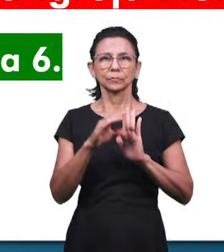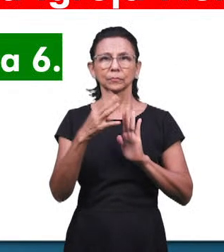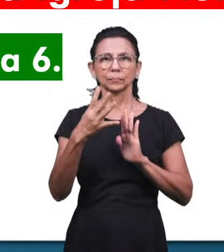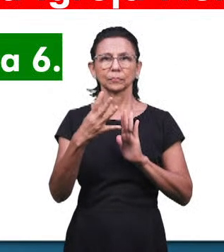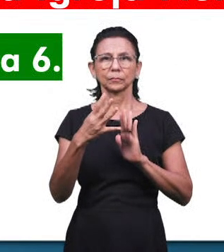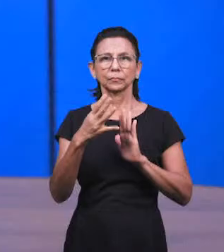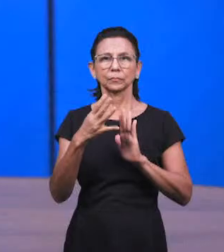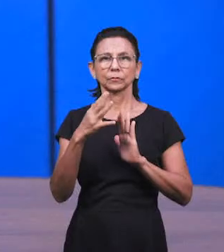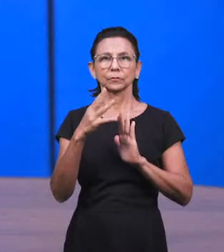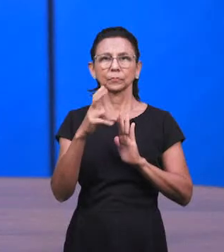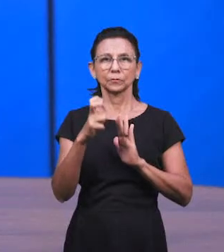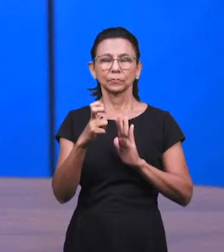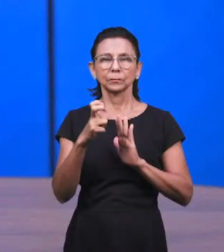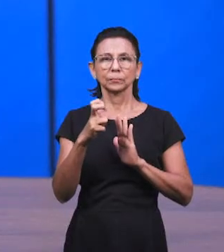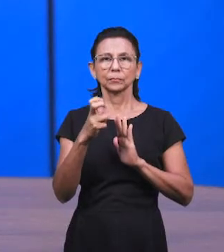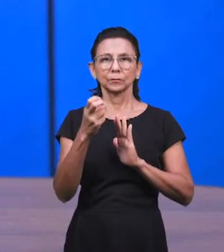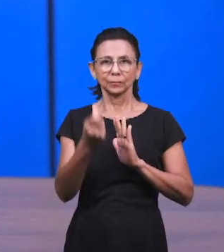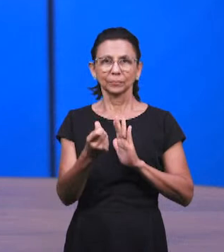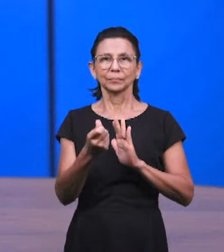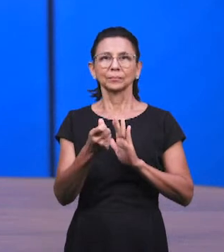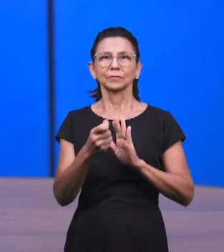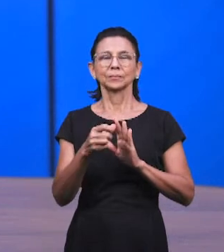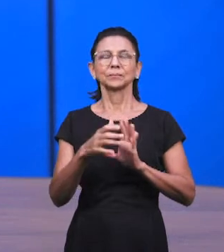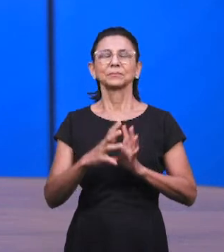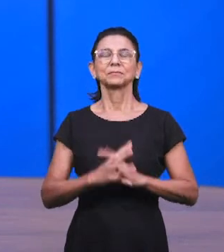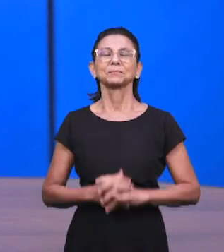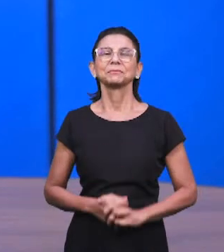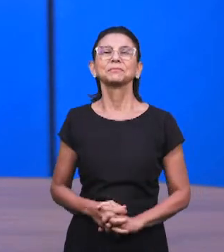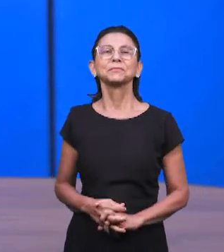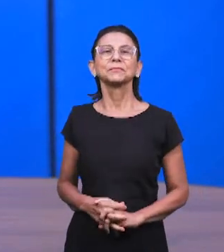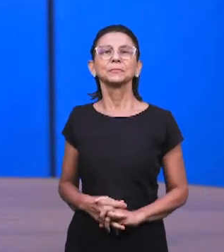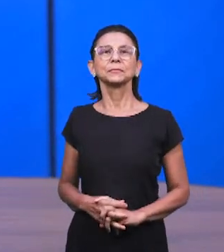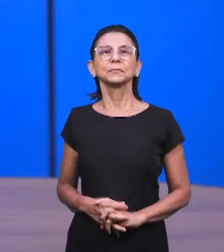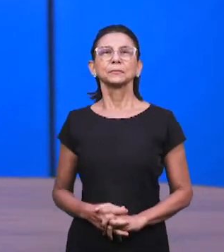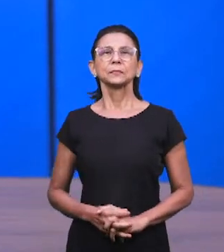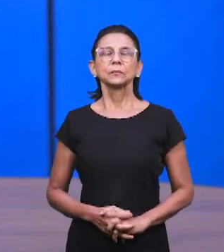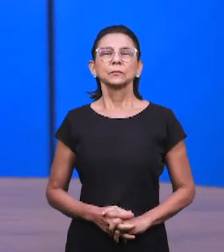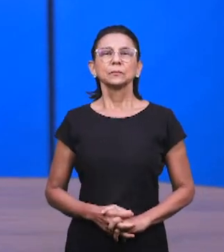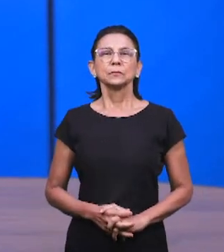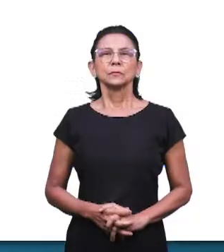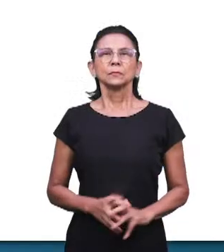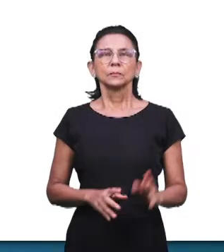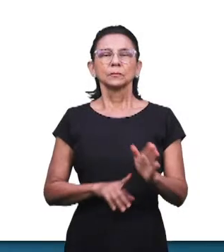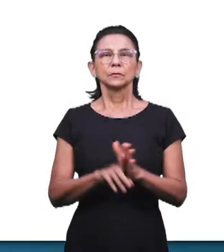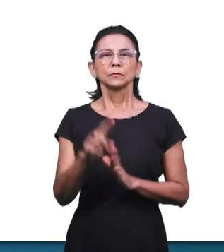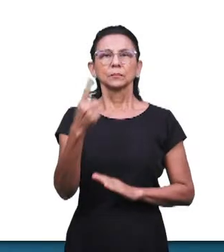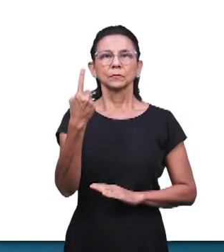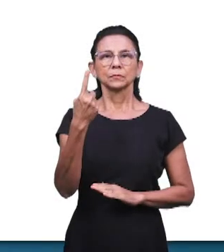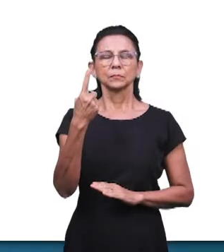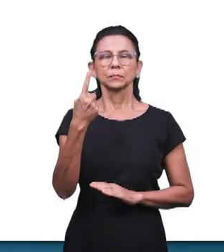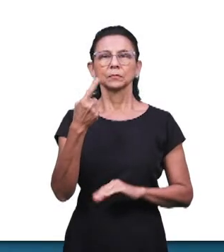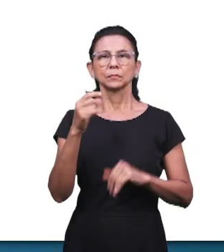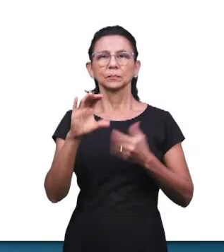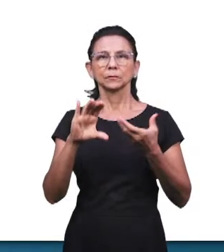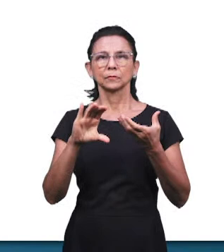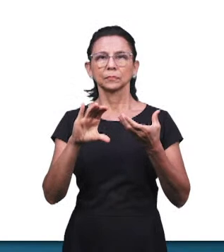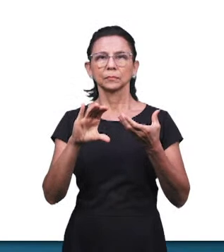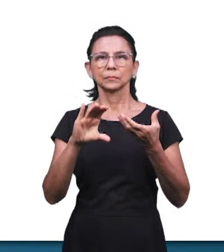e 6 do livro de Cantares. Vamos então à nossa primeira pergunta. A primeira pergunta diz assim: lendo